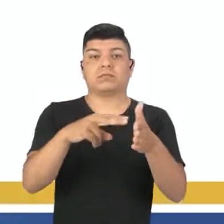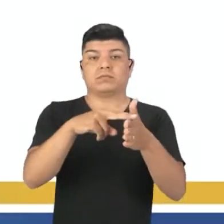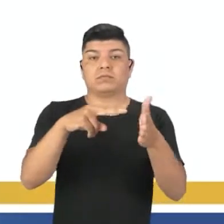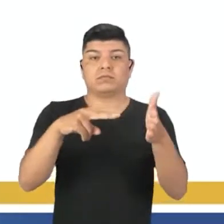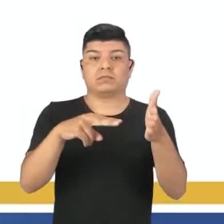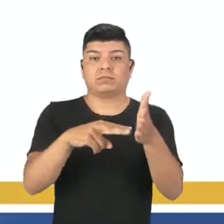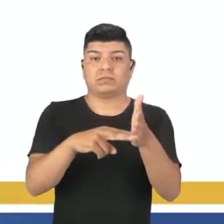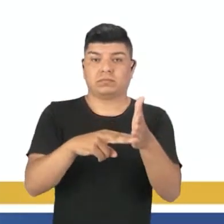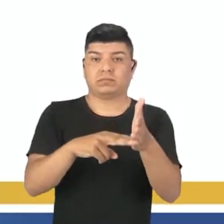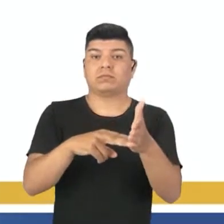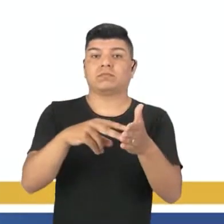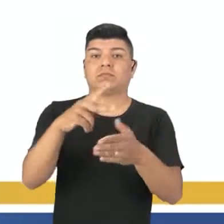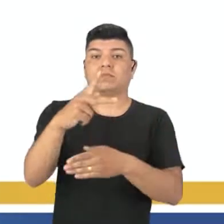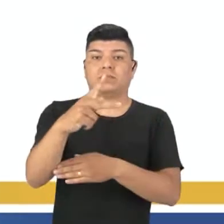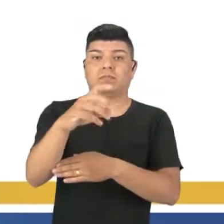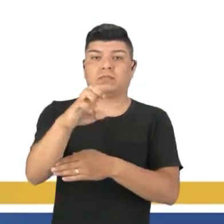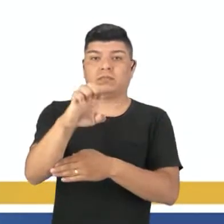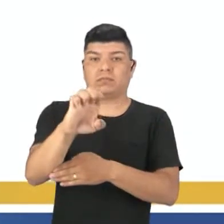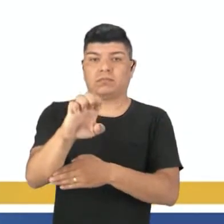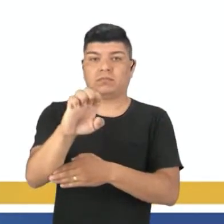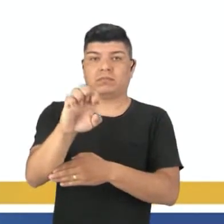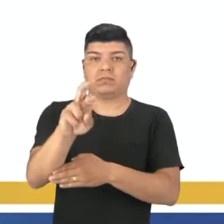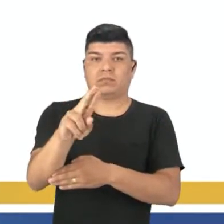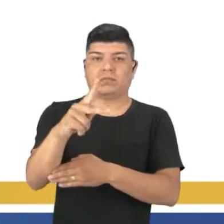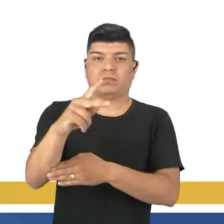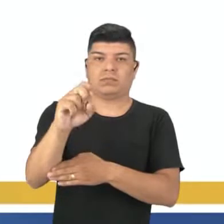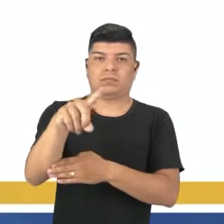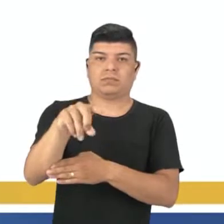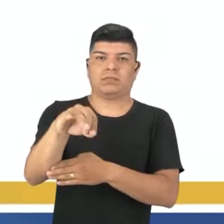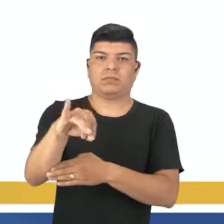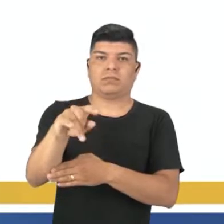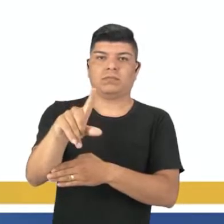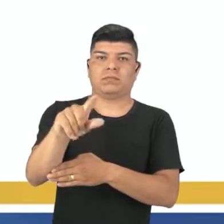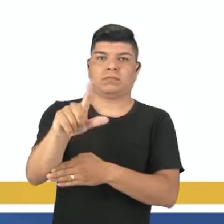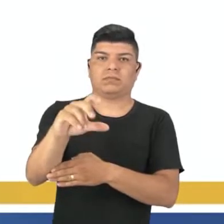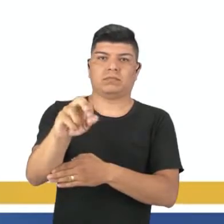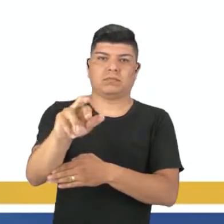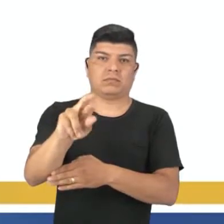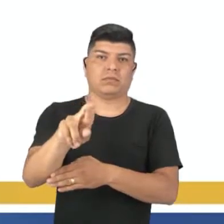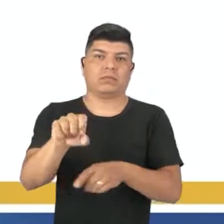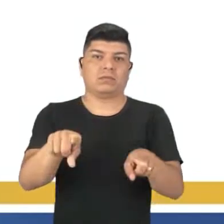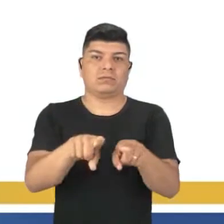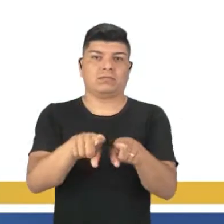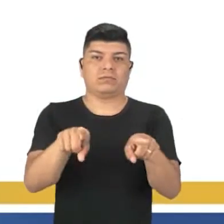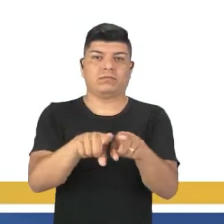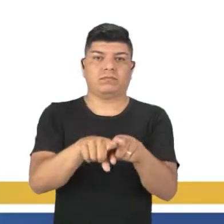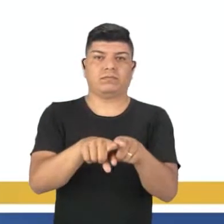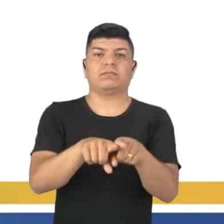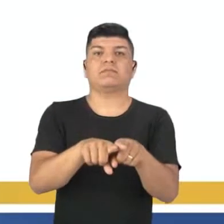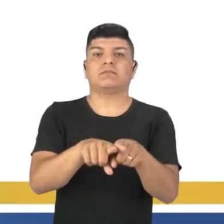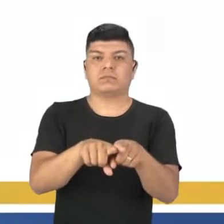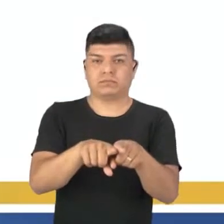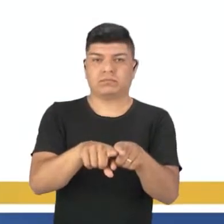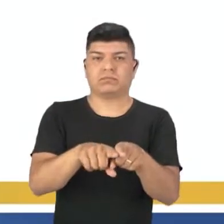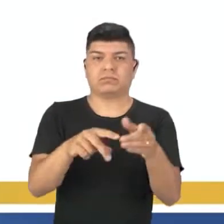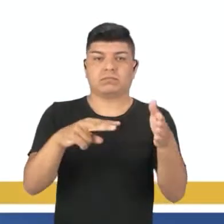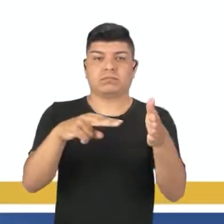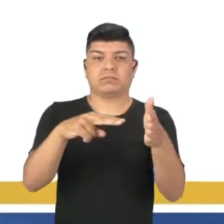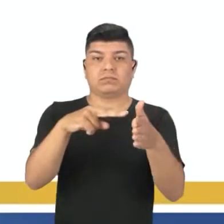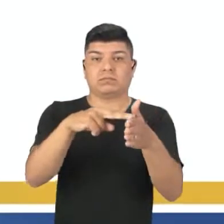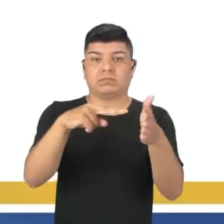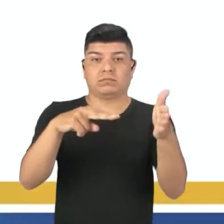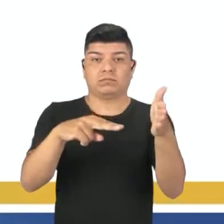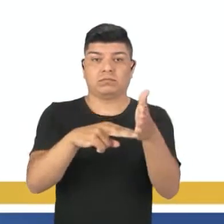são perpendiculares ao plano da base, né? Então, nós vamos dizer que trata-se aí de um prisma